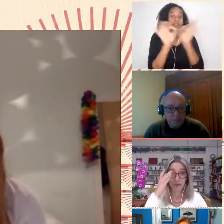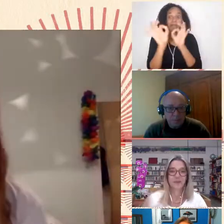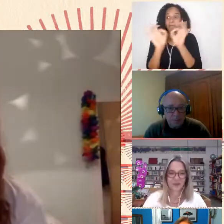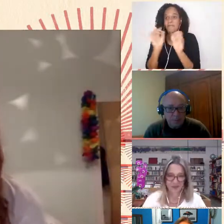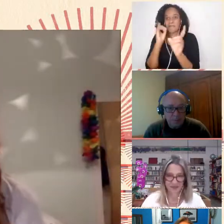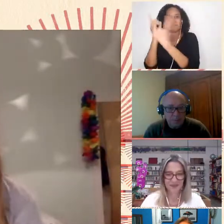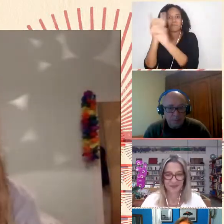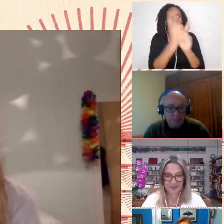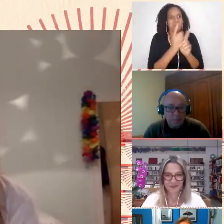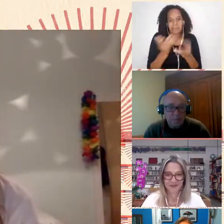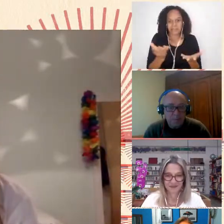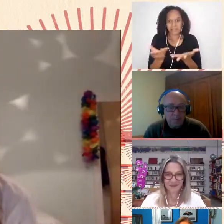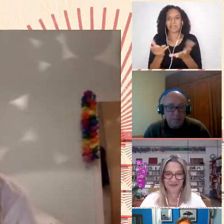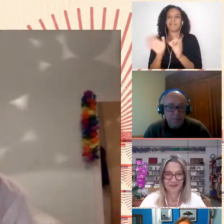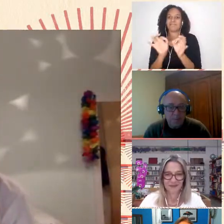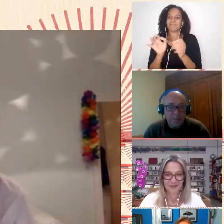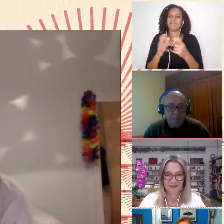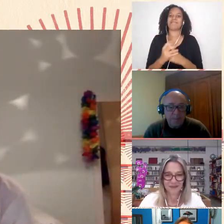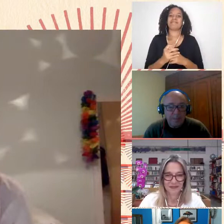encontro.